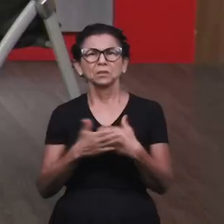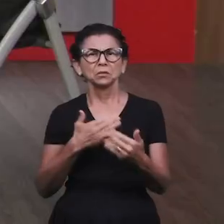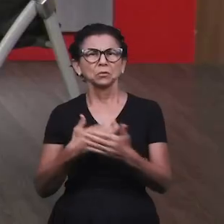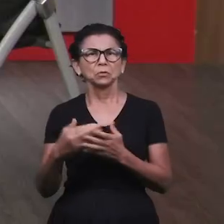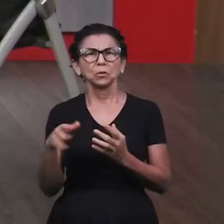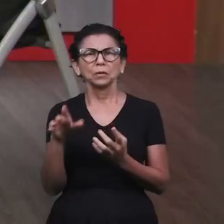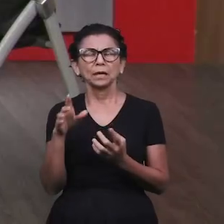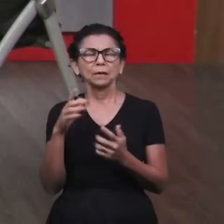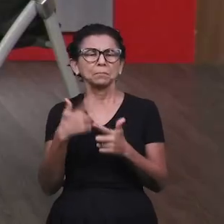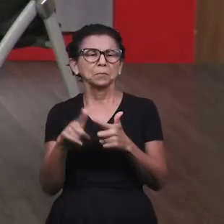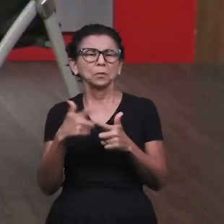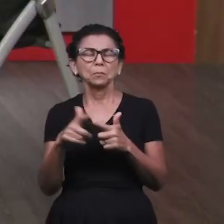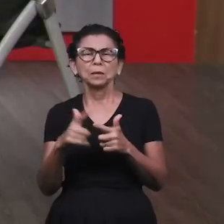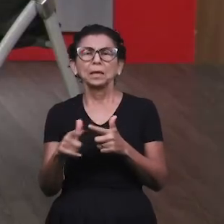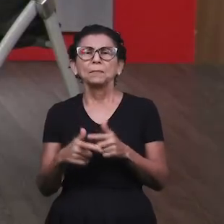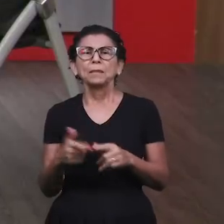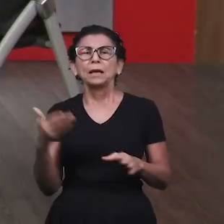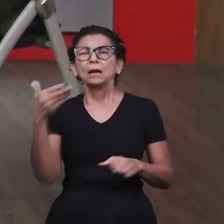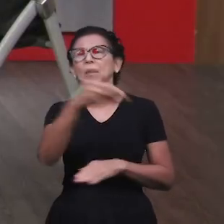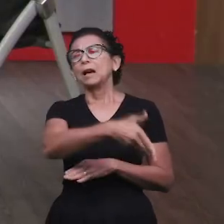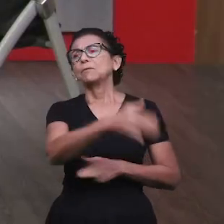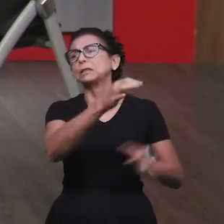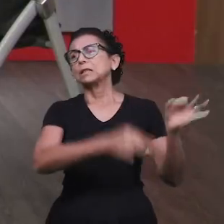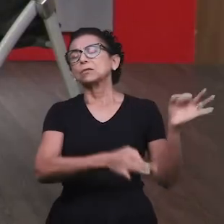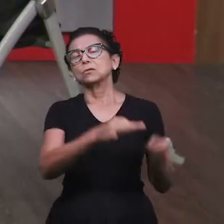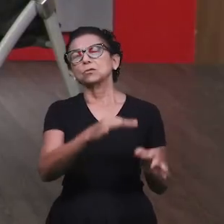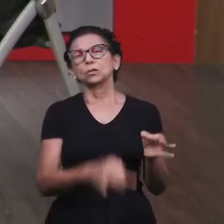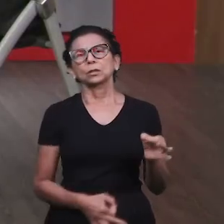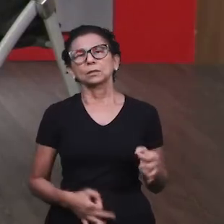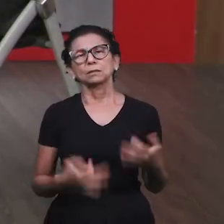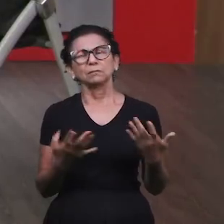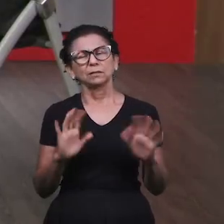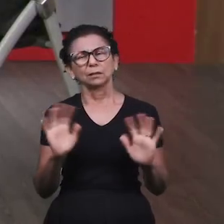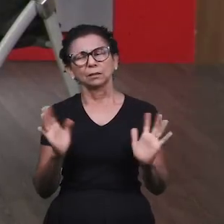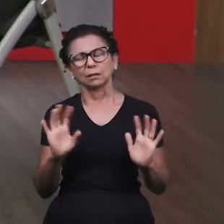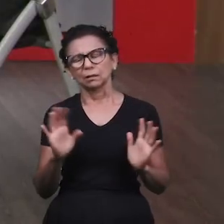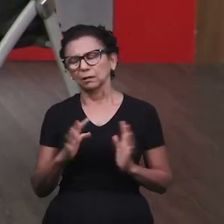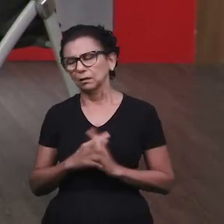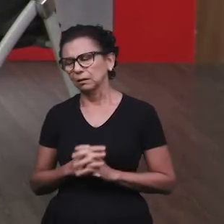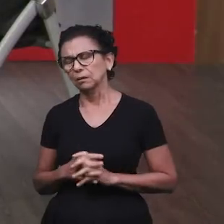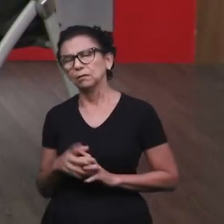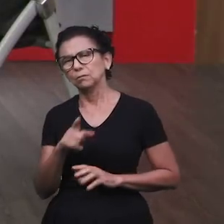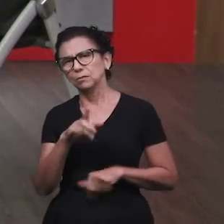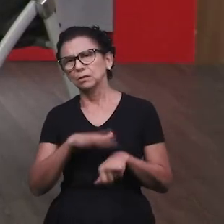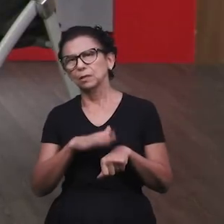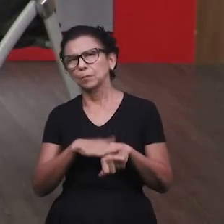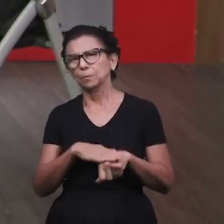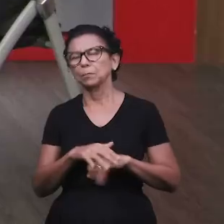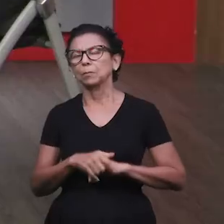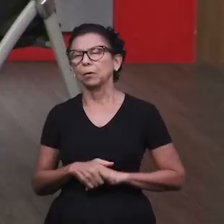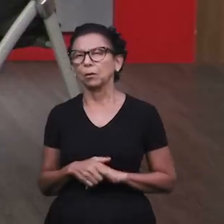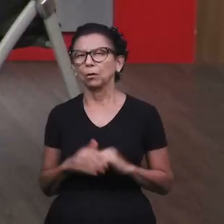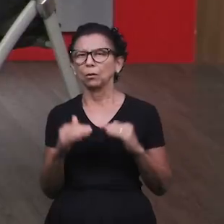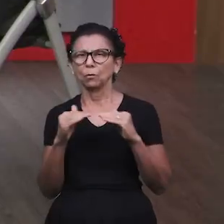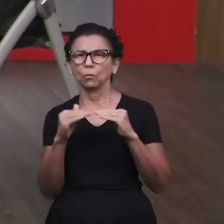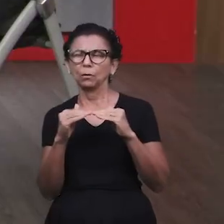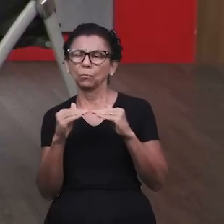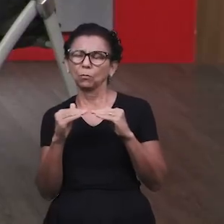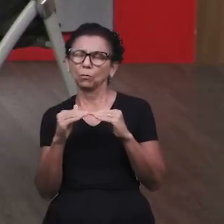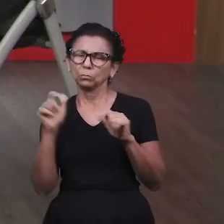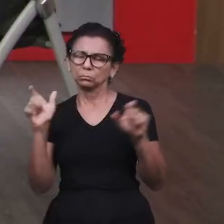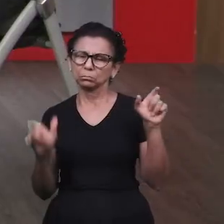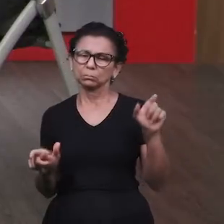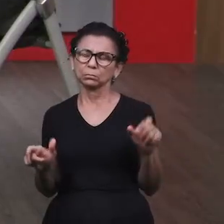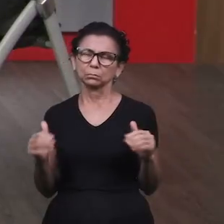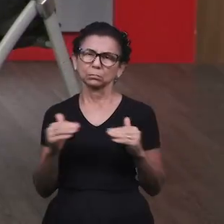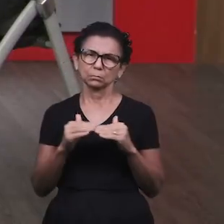demandar em juízo, né? E não é assim, né? Você pode muito bem tentar buscar uma composição anteriormente ou um acordo.